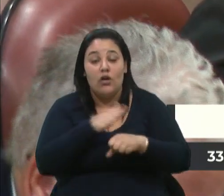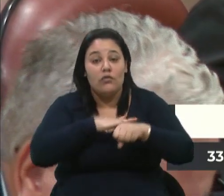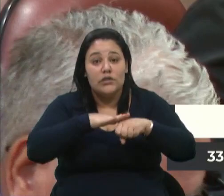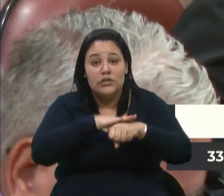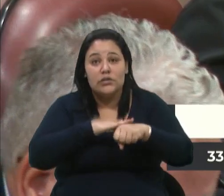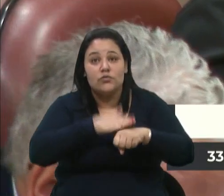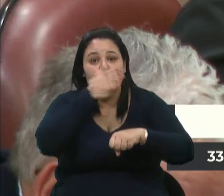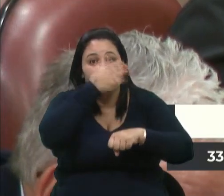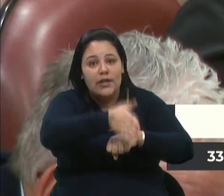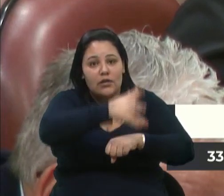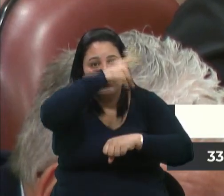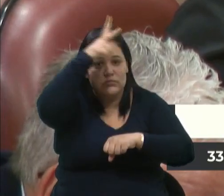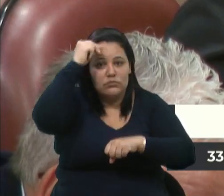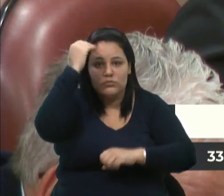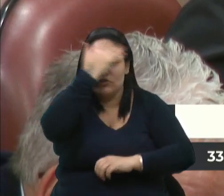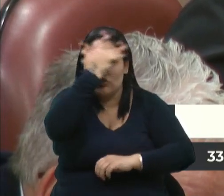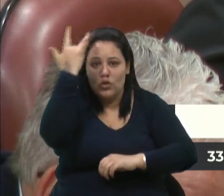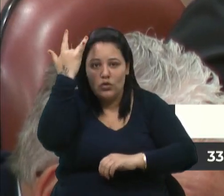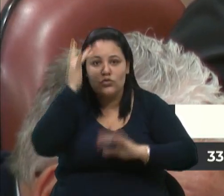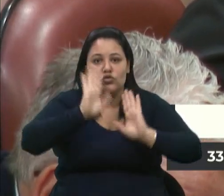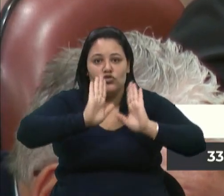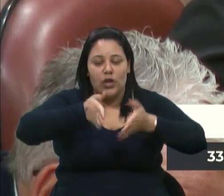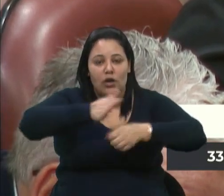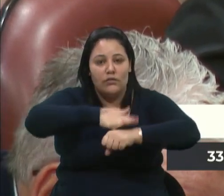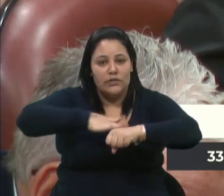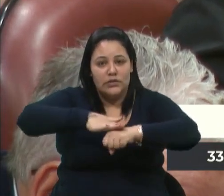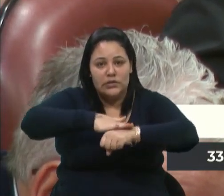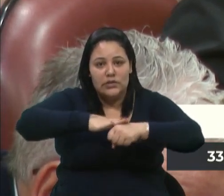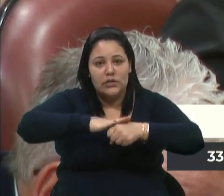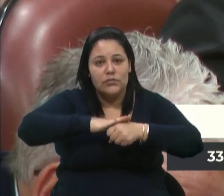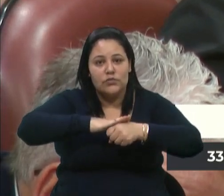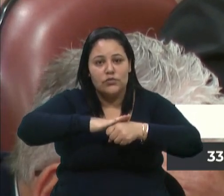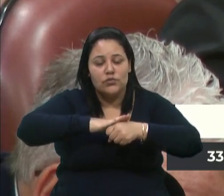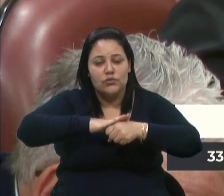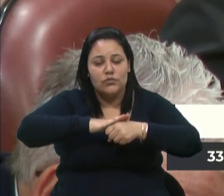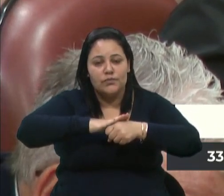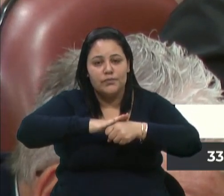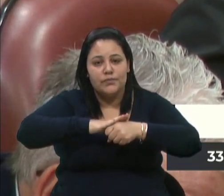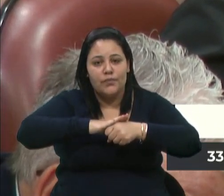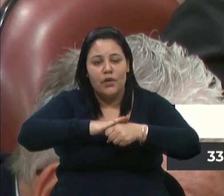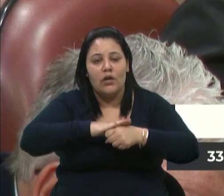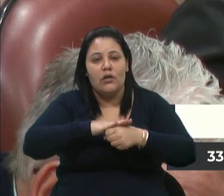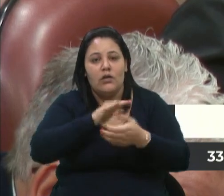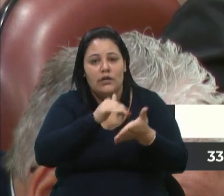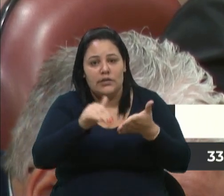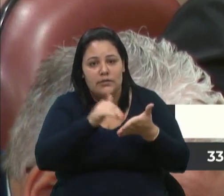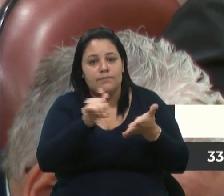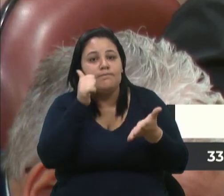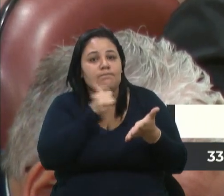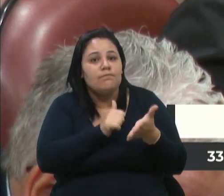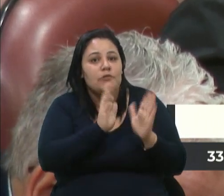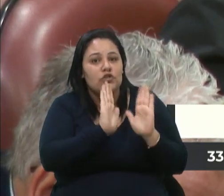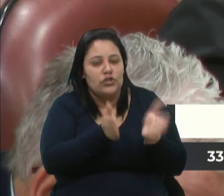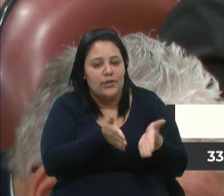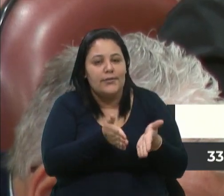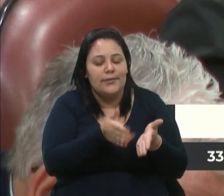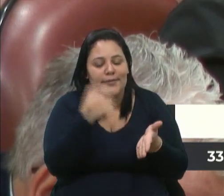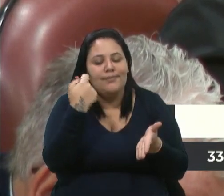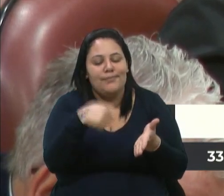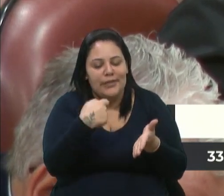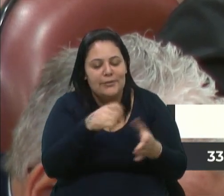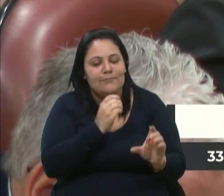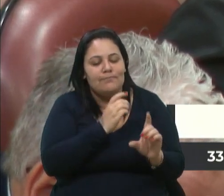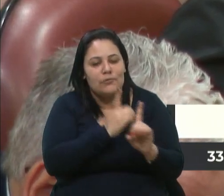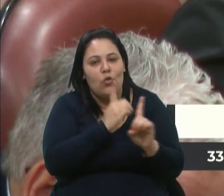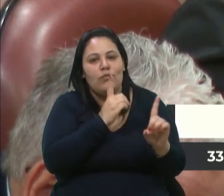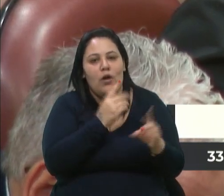diretamente com o prefeito, conversamos várias vezes com a secretária, e essa solução tem que acontecer.